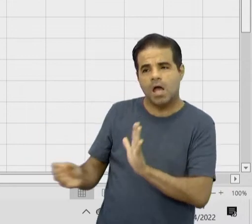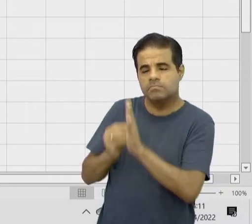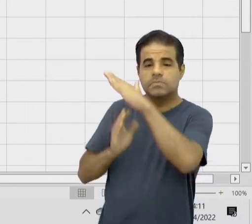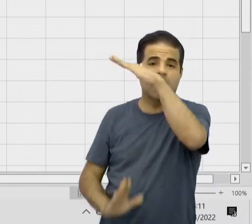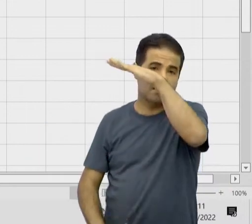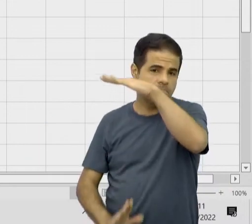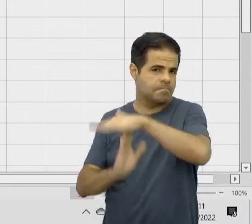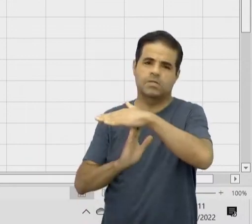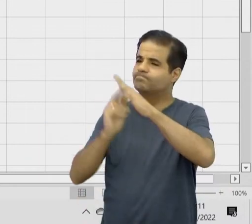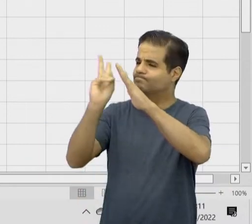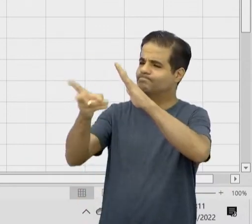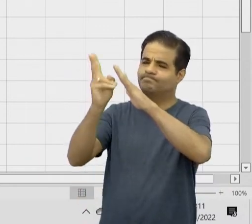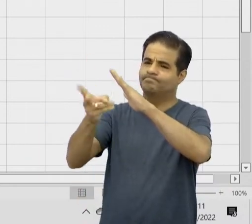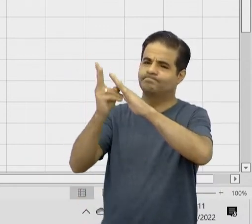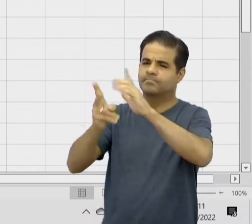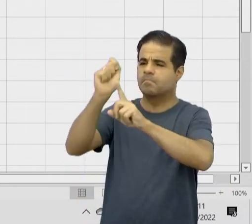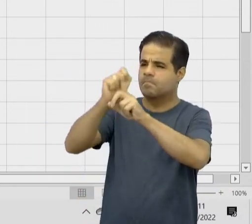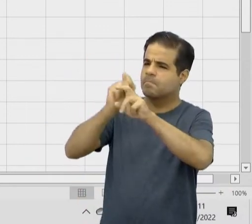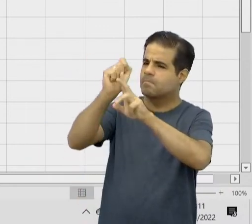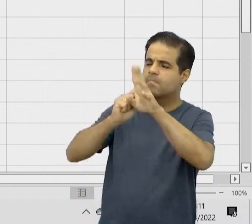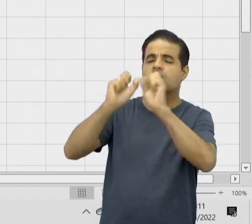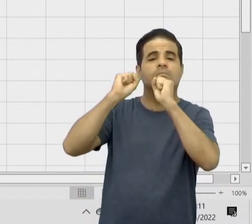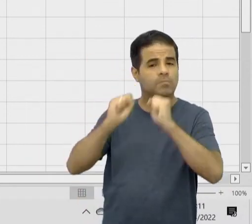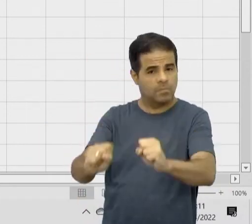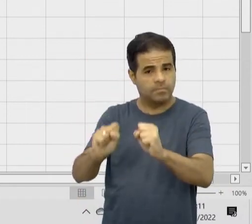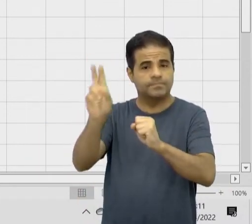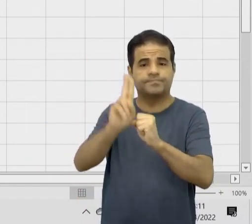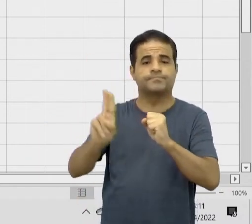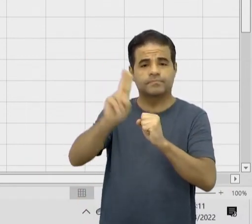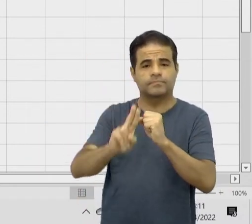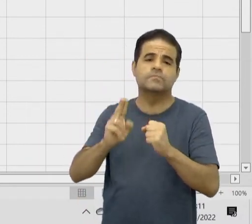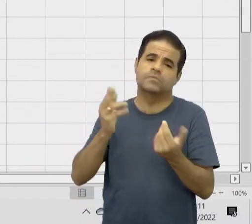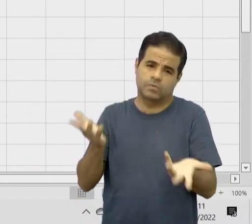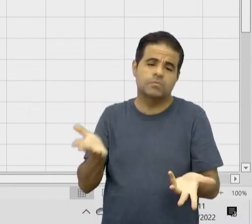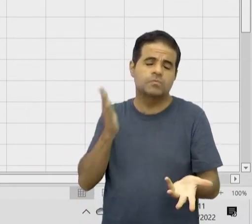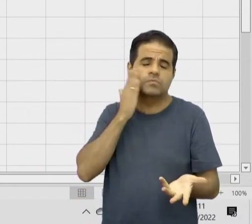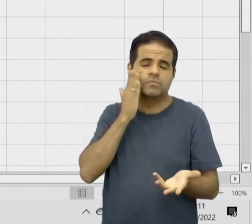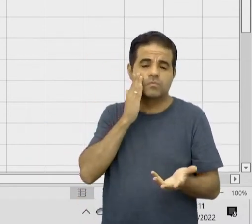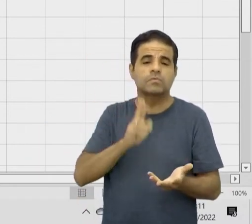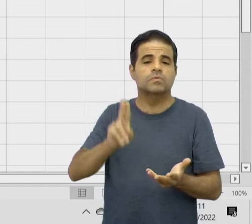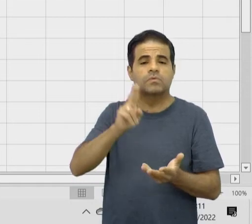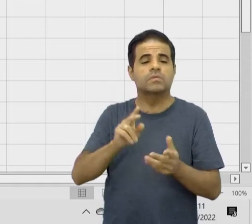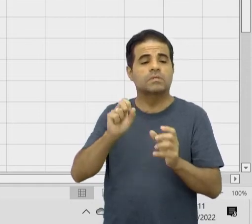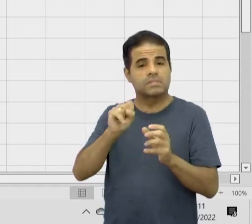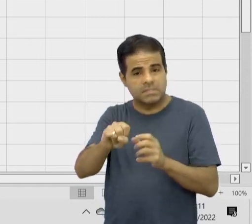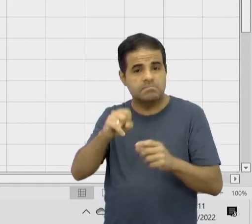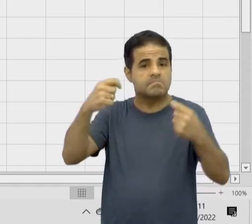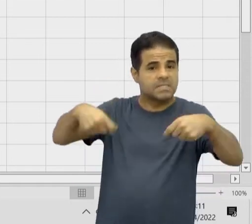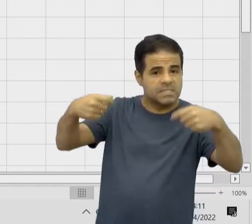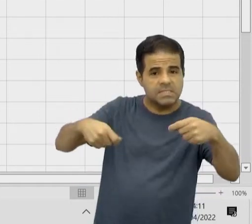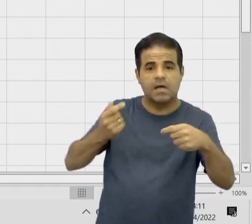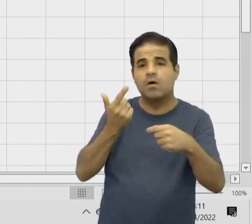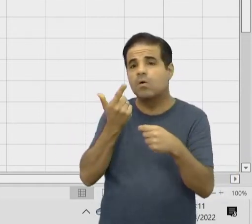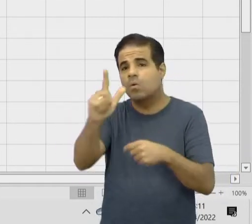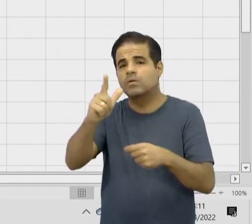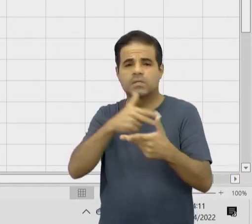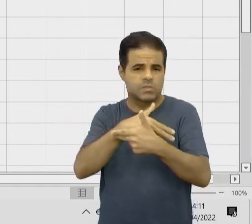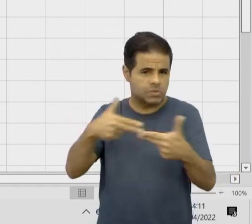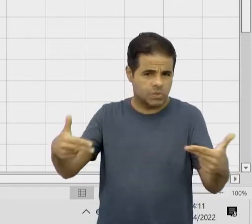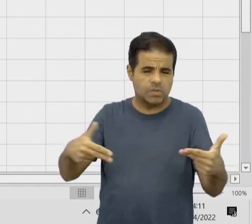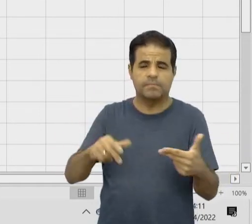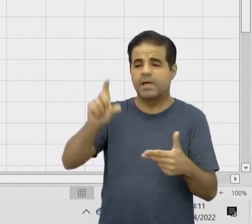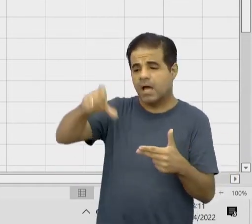limite fixo do meu cartão, que todo mês eu posso utilizar. Tudo bem que eu uso, né? Sim. Se precisar débito ou outras formas, mas